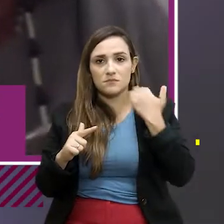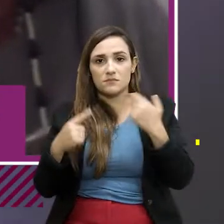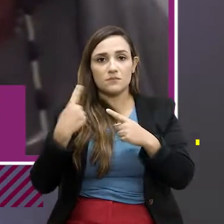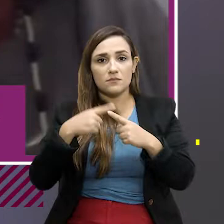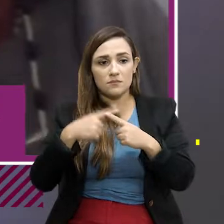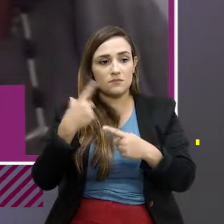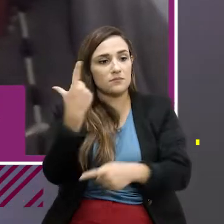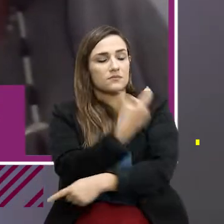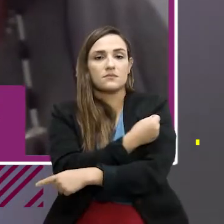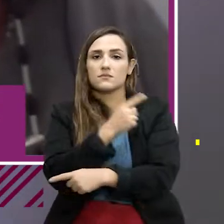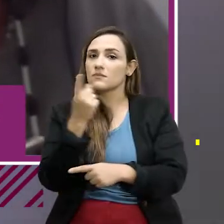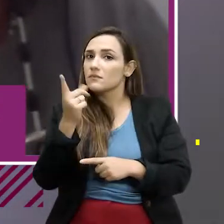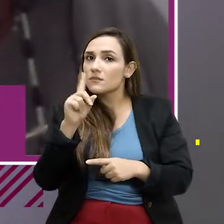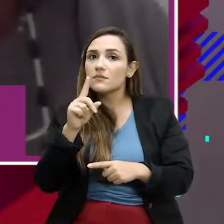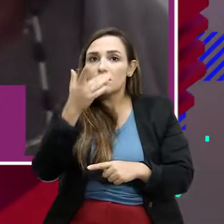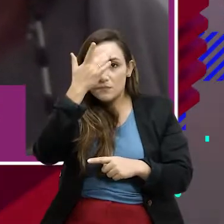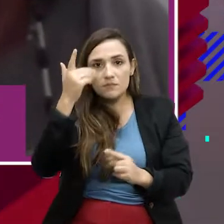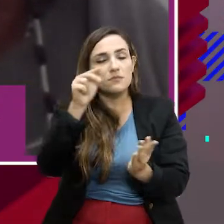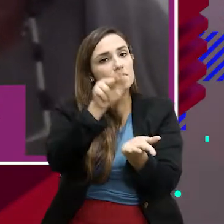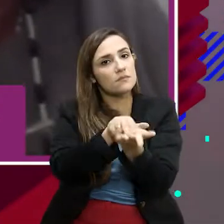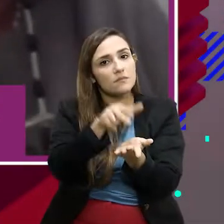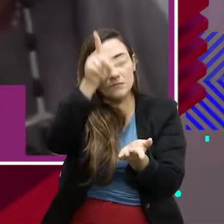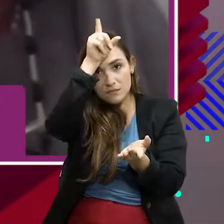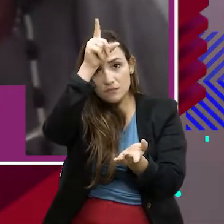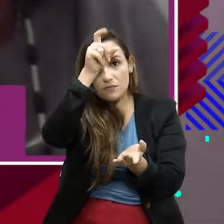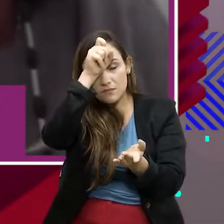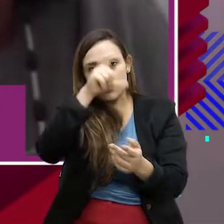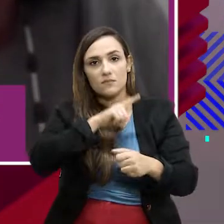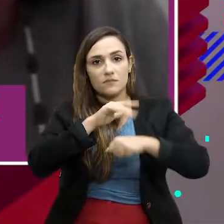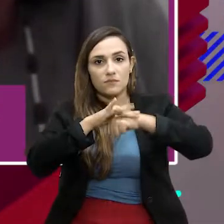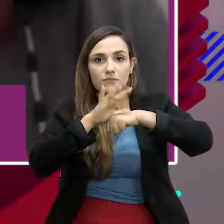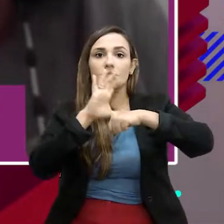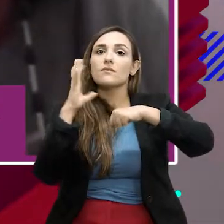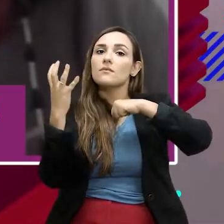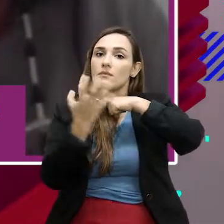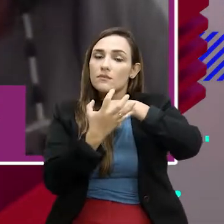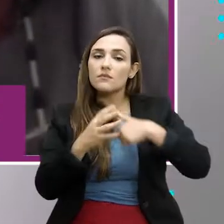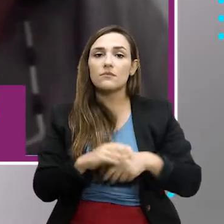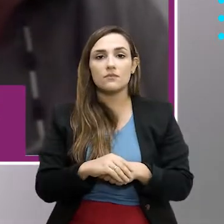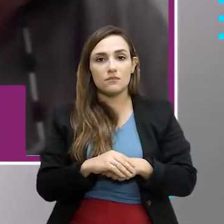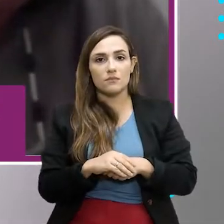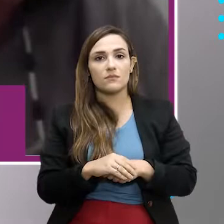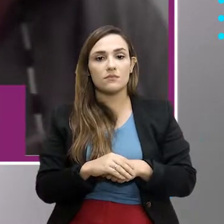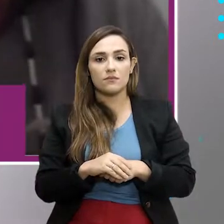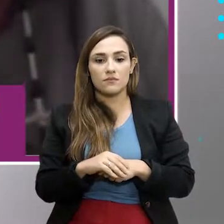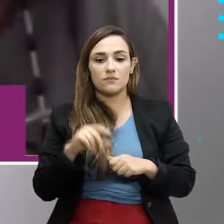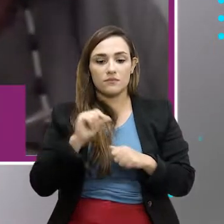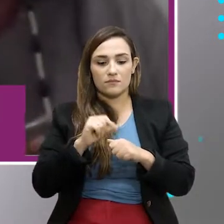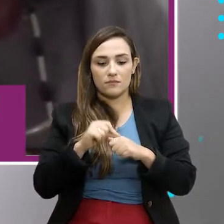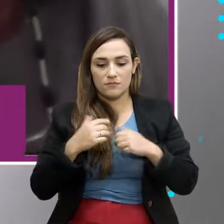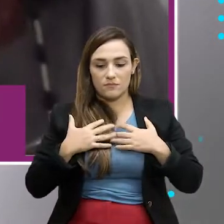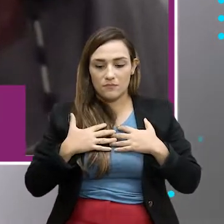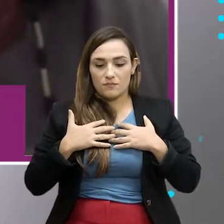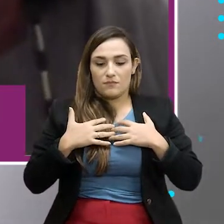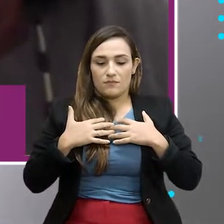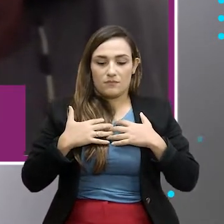de morte causada pelas vacinas, as pessoas estão internando com com Covid. As pessoas faz lá o CT